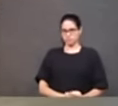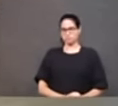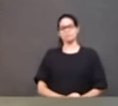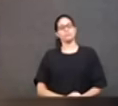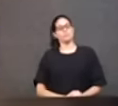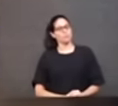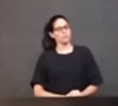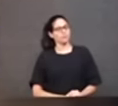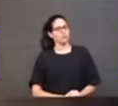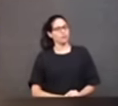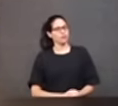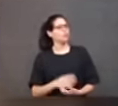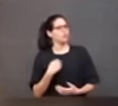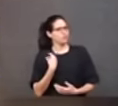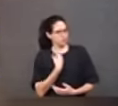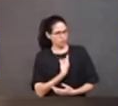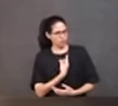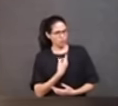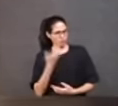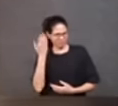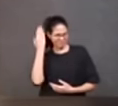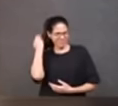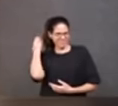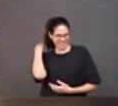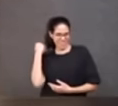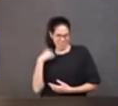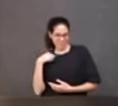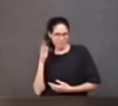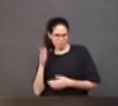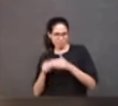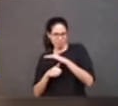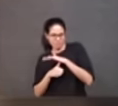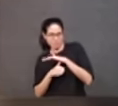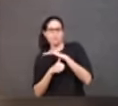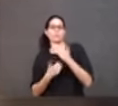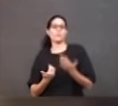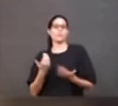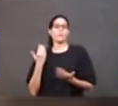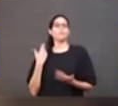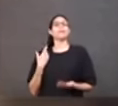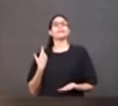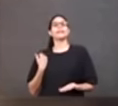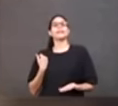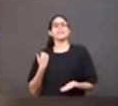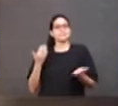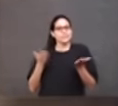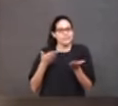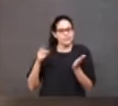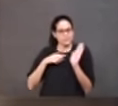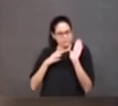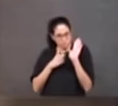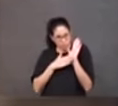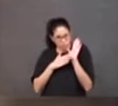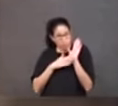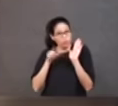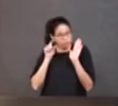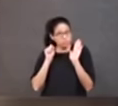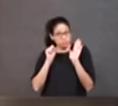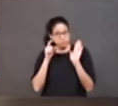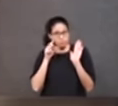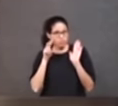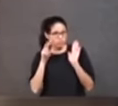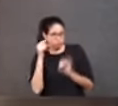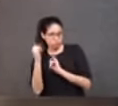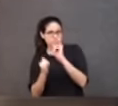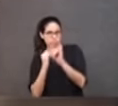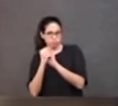Nós, desde as nossas gestões anteriores e agora com propostas que estão à disposição na internet em nossa